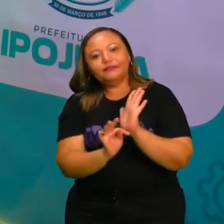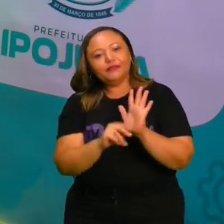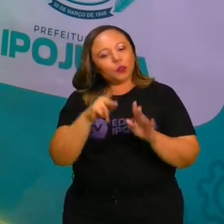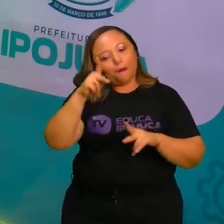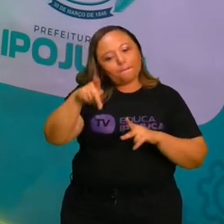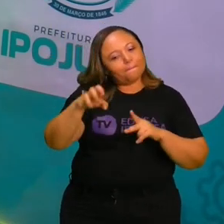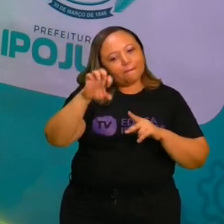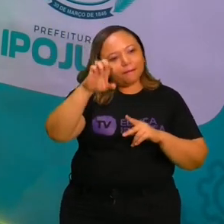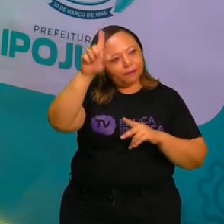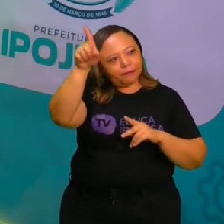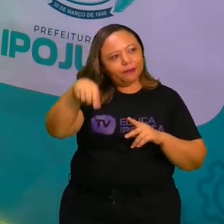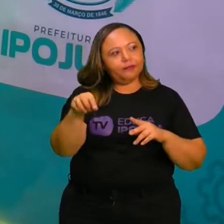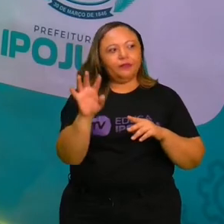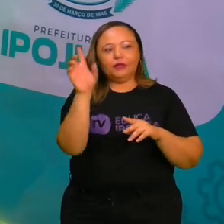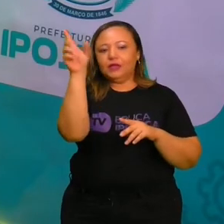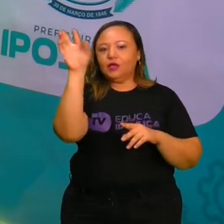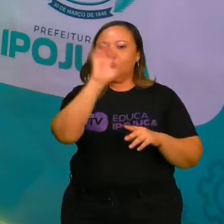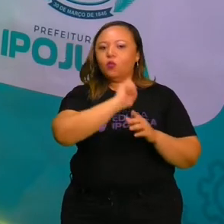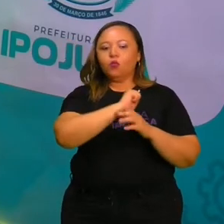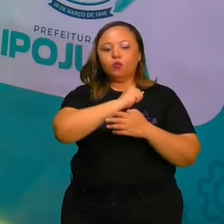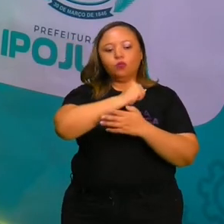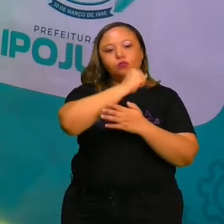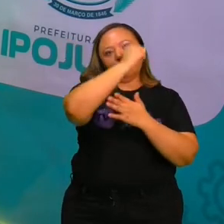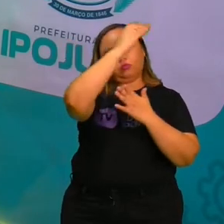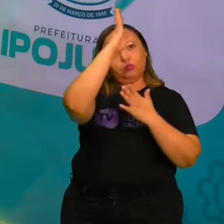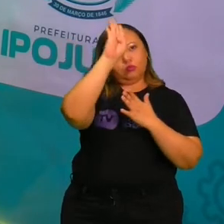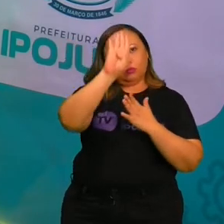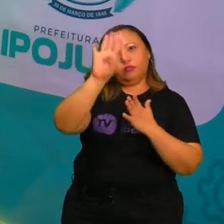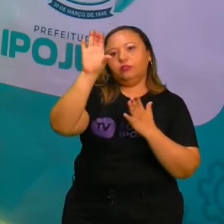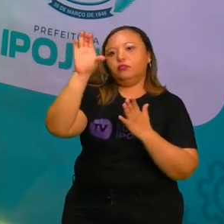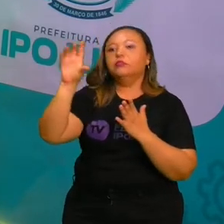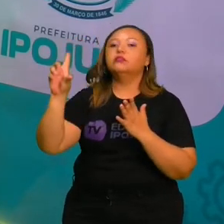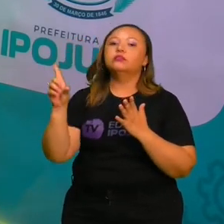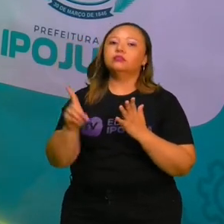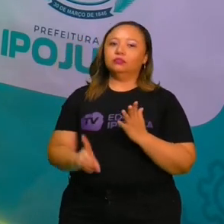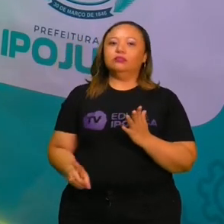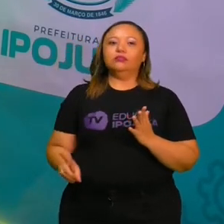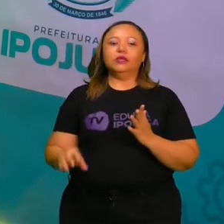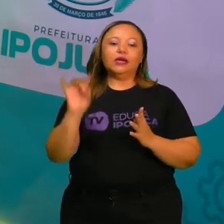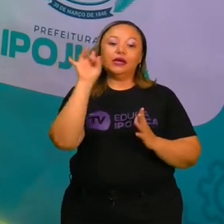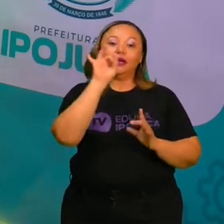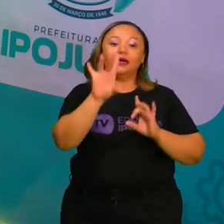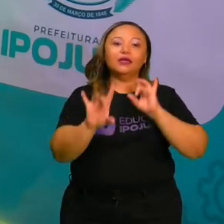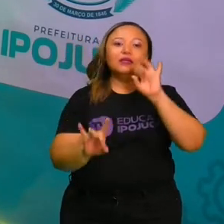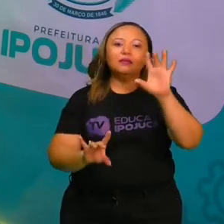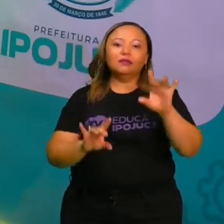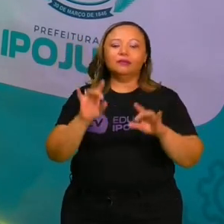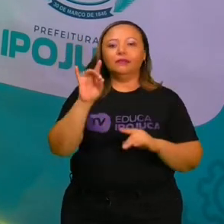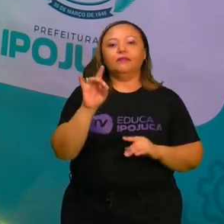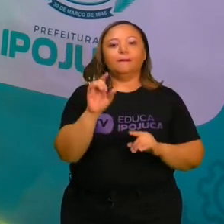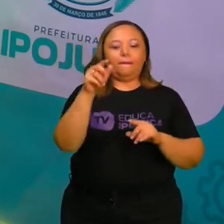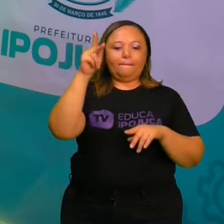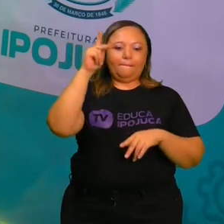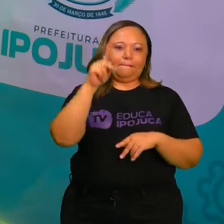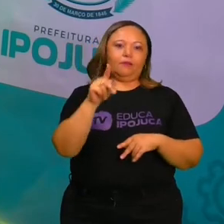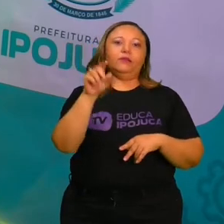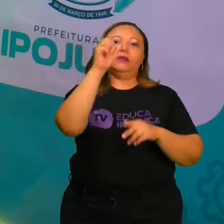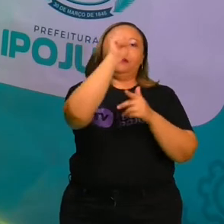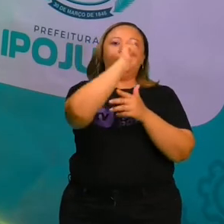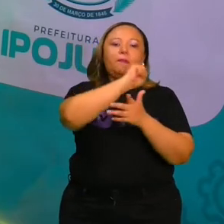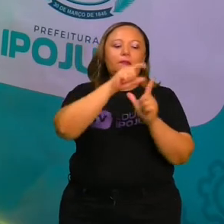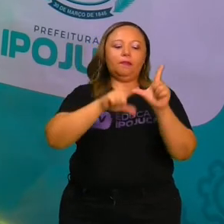lindo! Olha aqui o alfabeto. Cada patinha tem um nome com uma letrinha. É